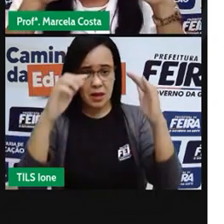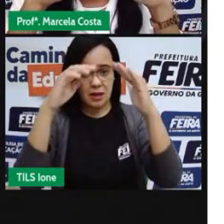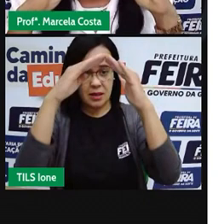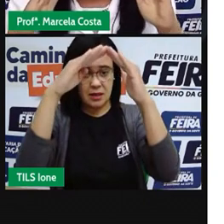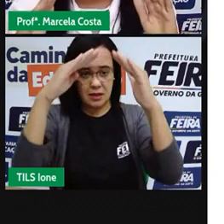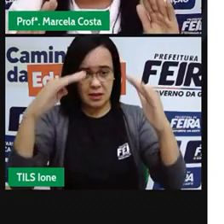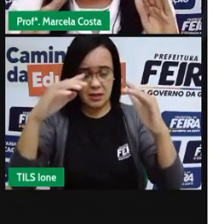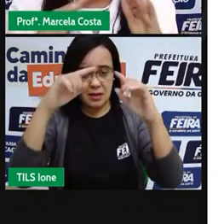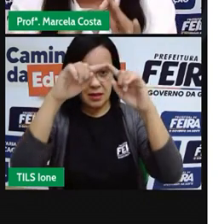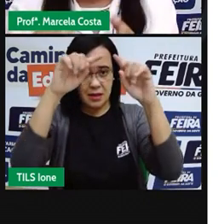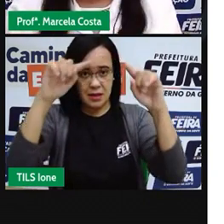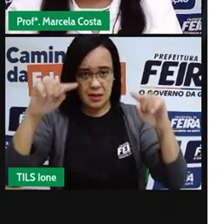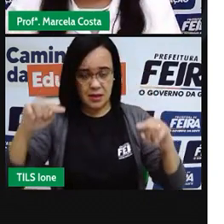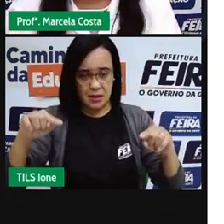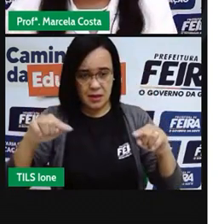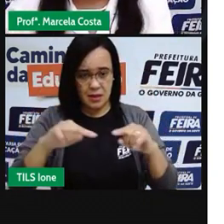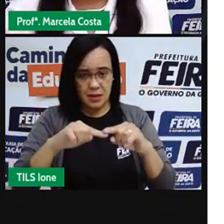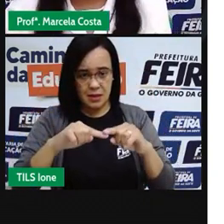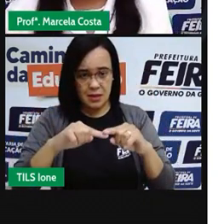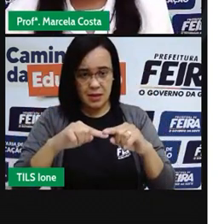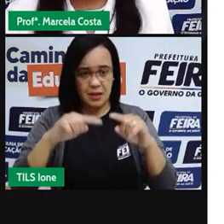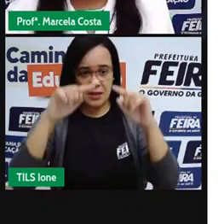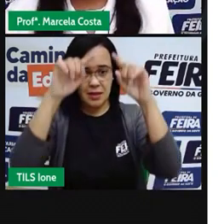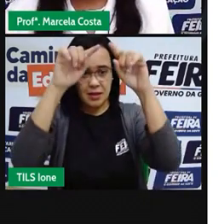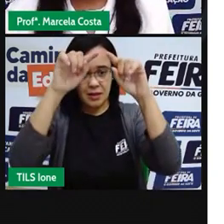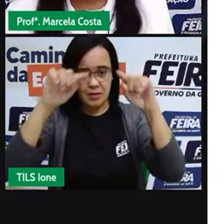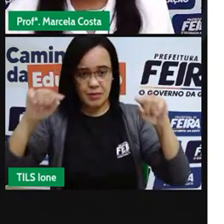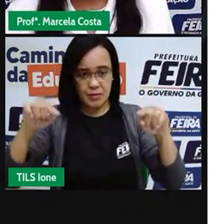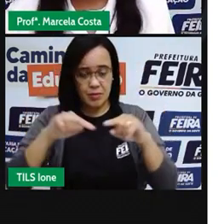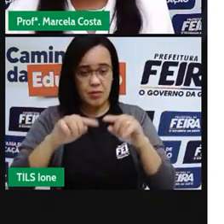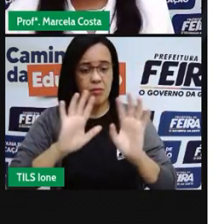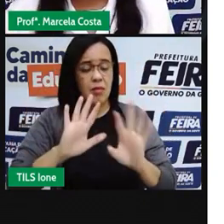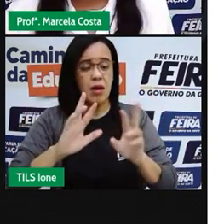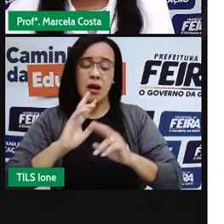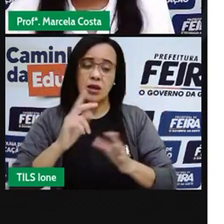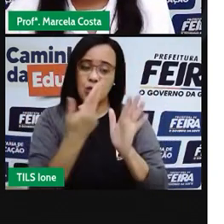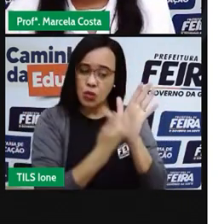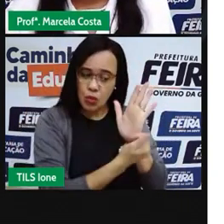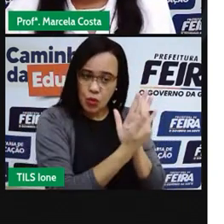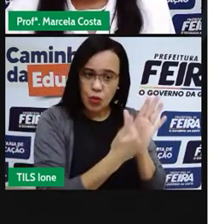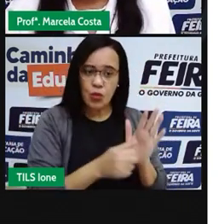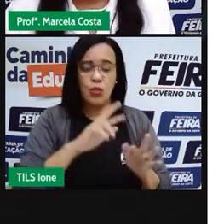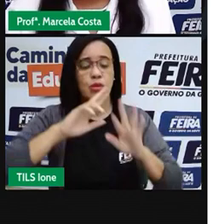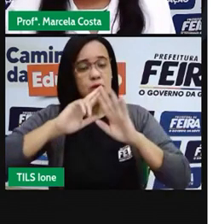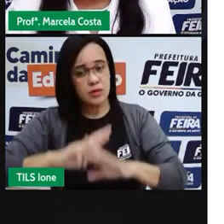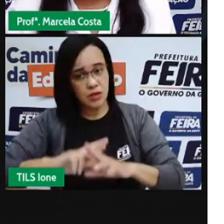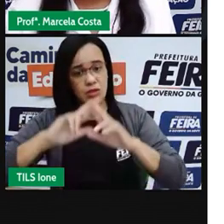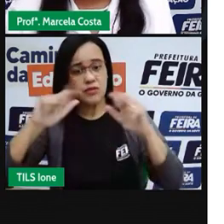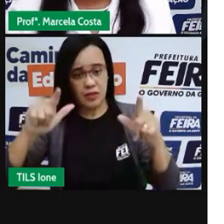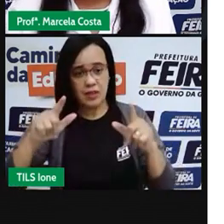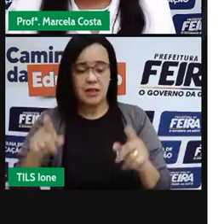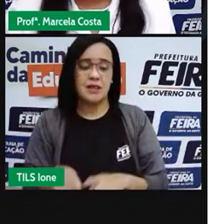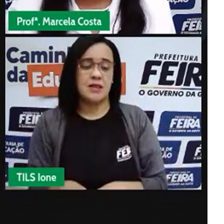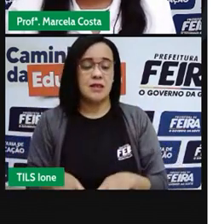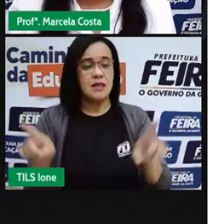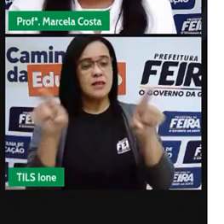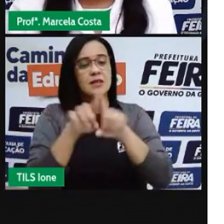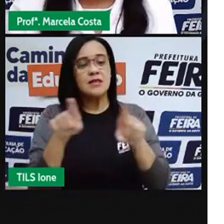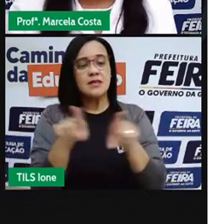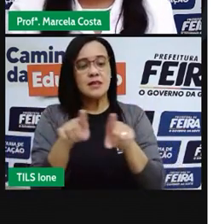unido assim, ó. Então, vê que o formato é diferente. E as portas?